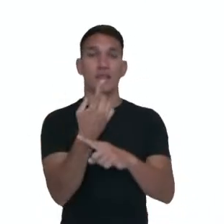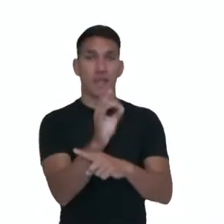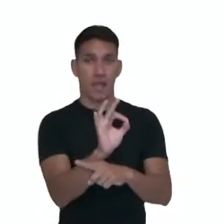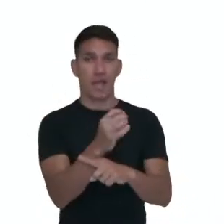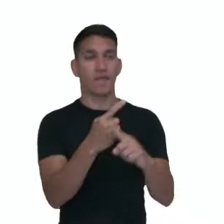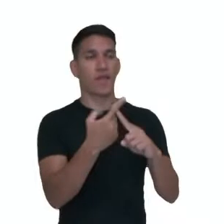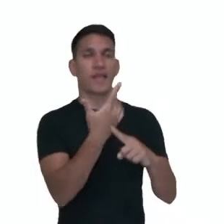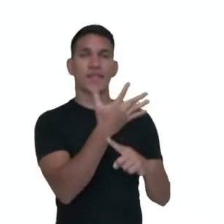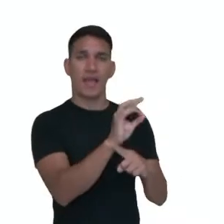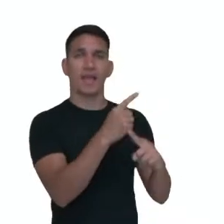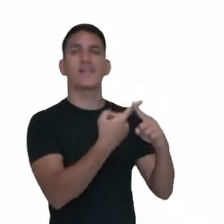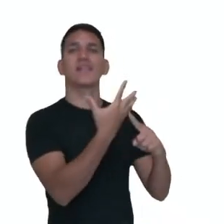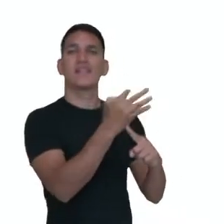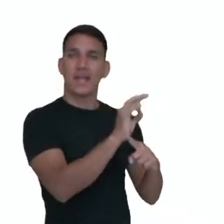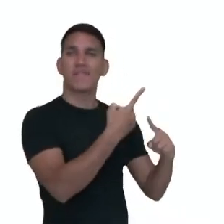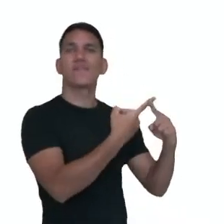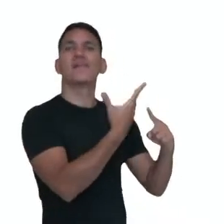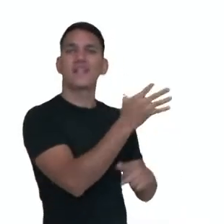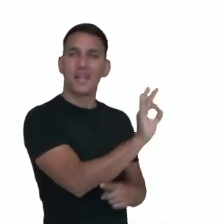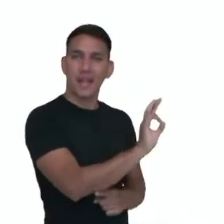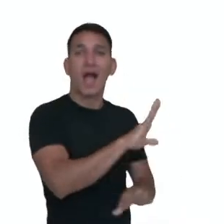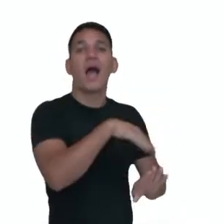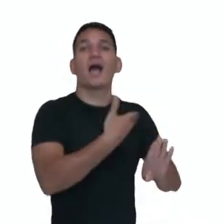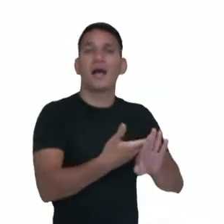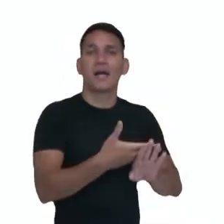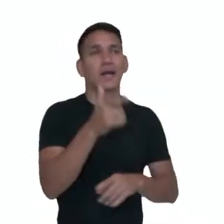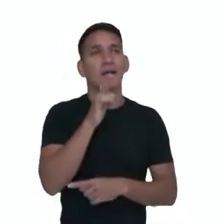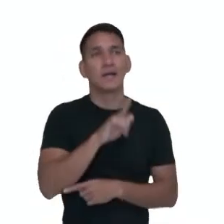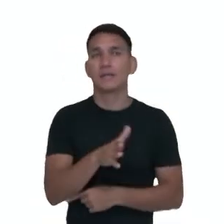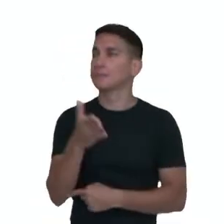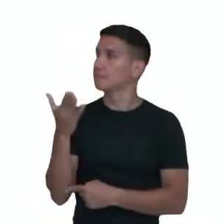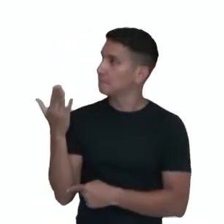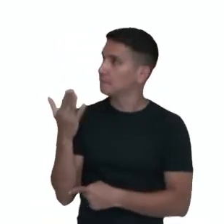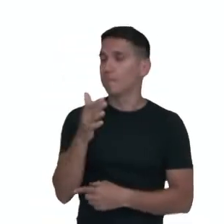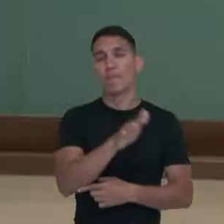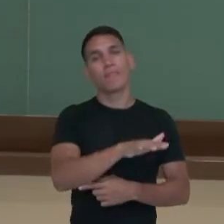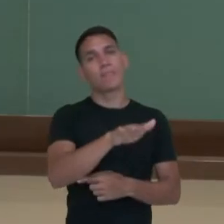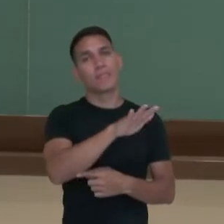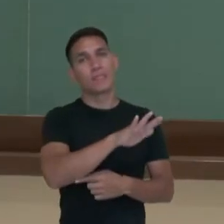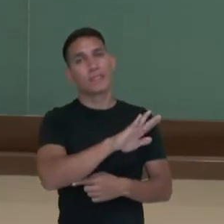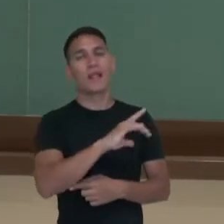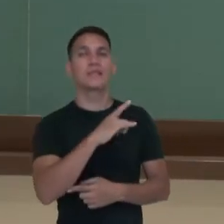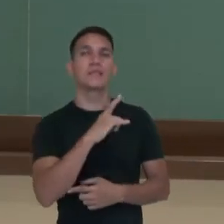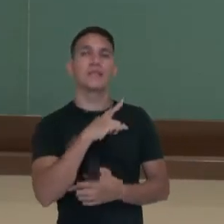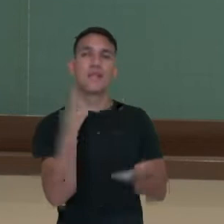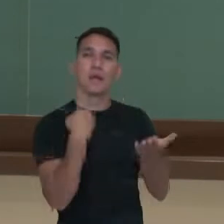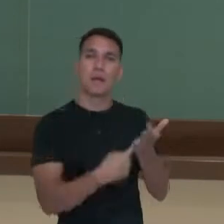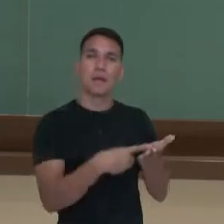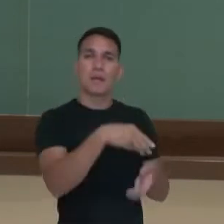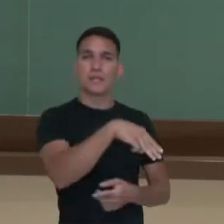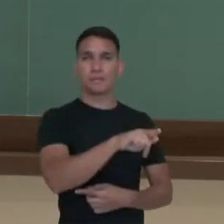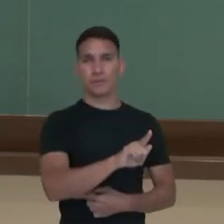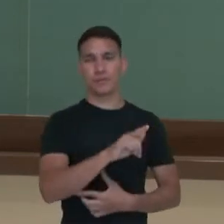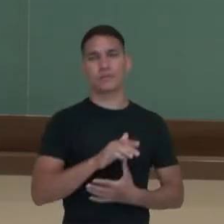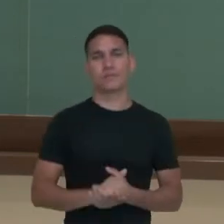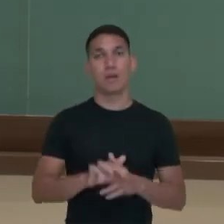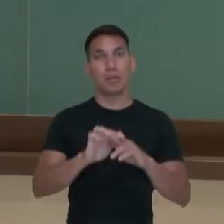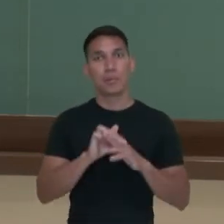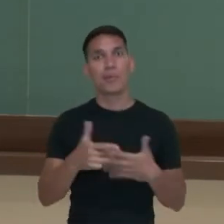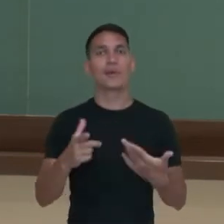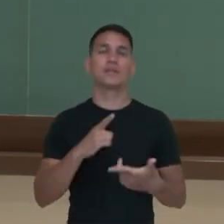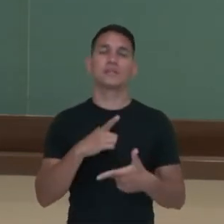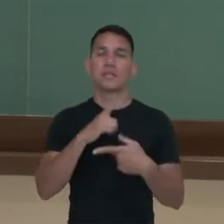10, vezes 10, vezes 10, vezes 10, até chegar lá no espacinho onde a gente tem marcado ali o miligrama. Logo, a